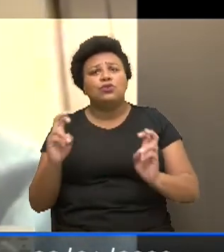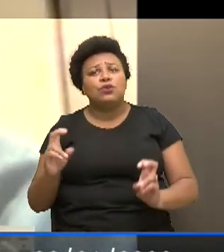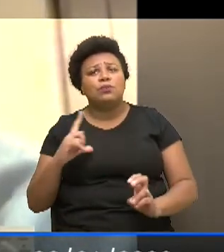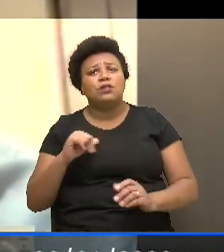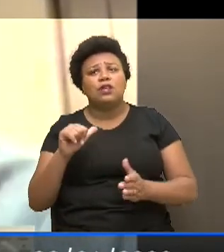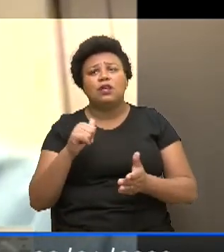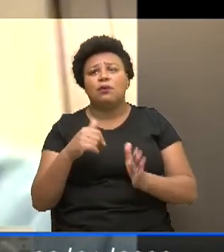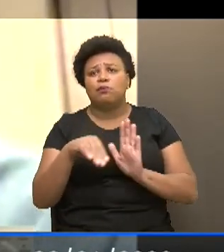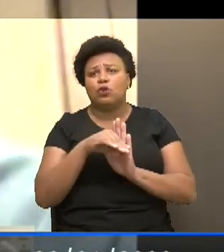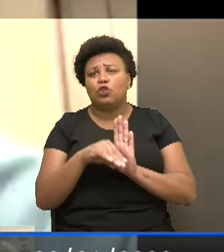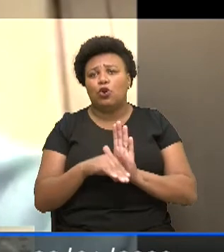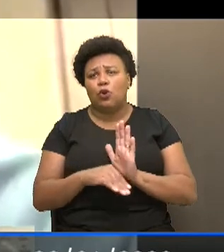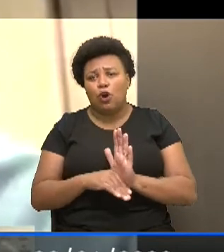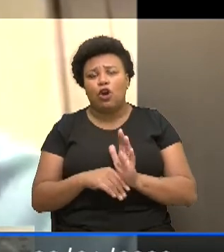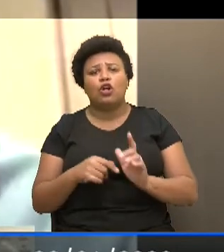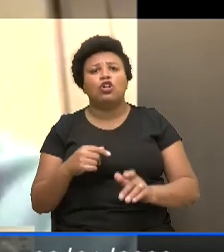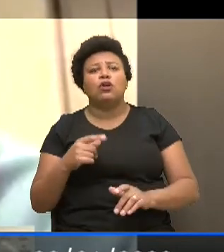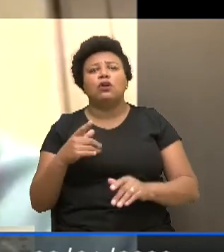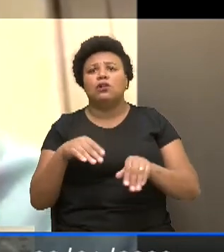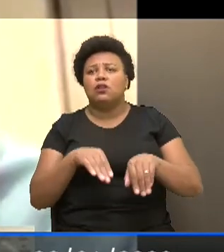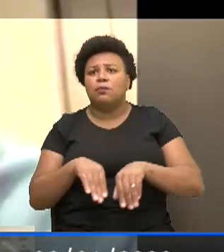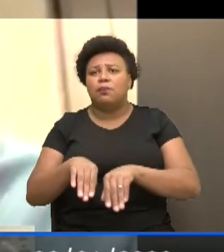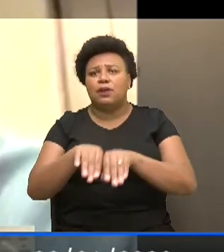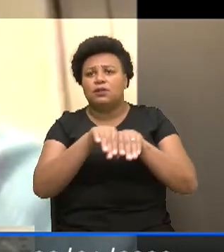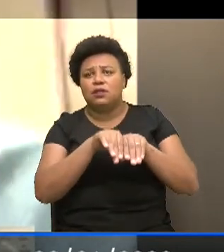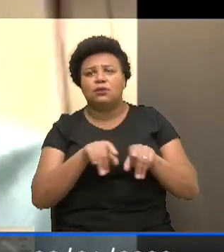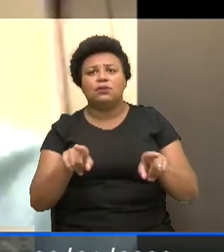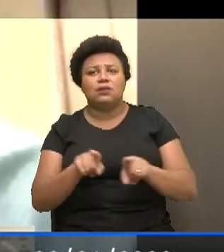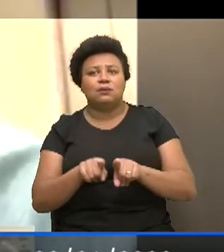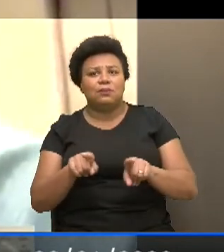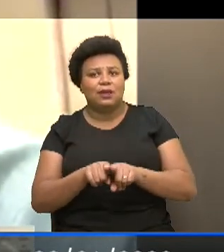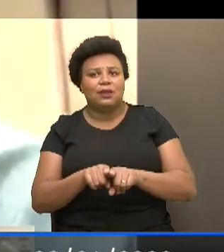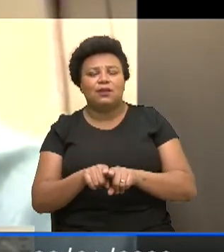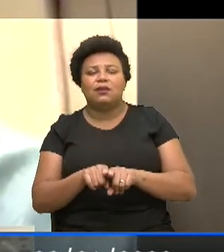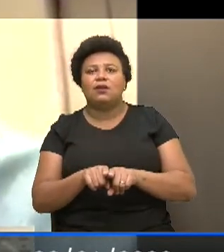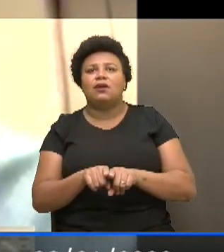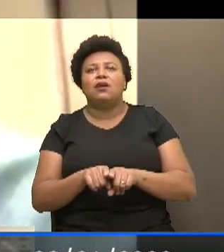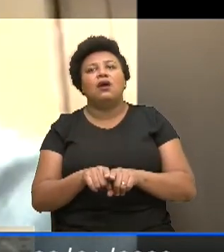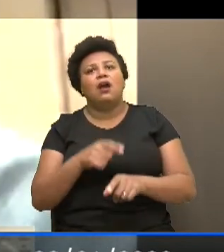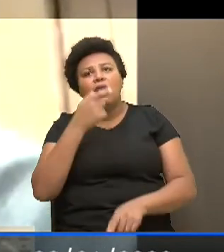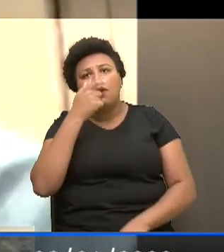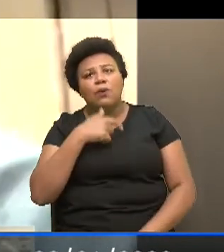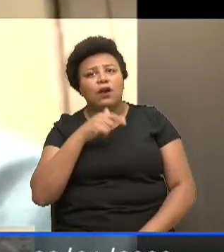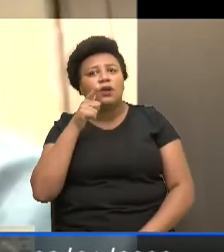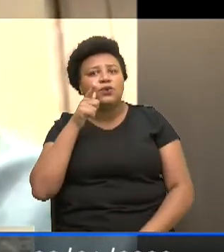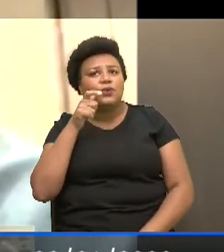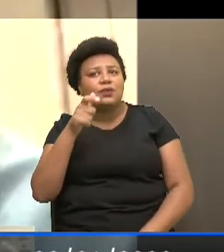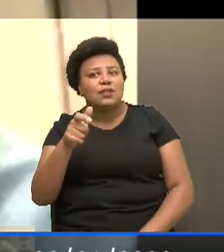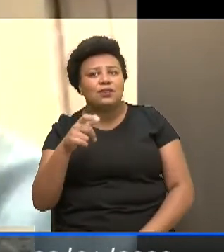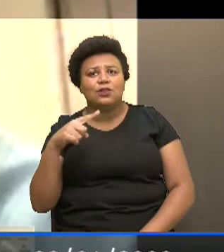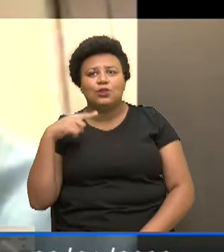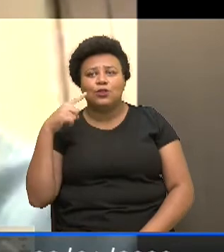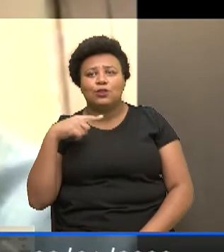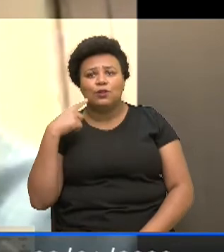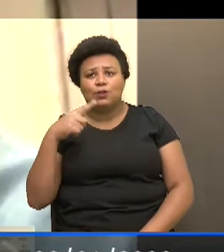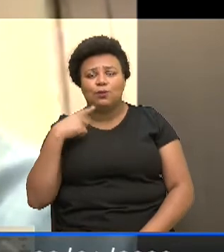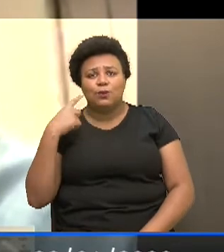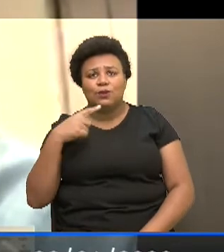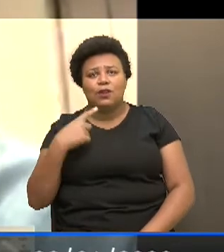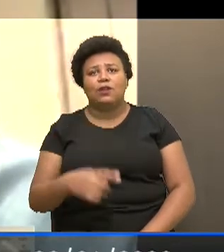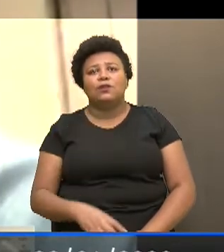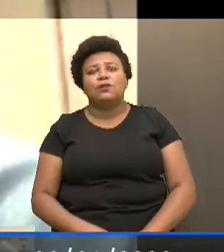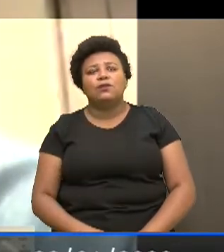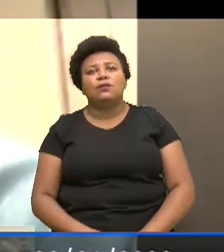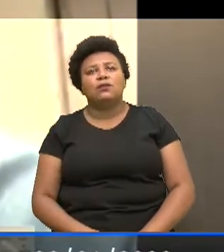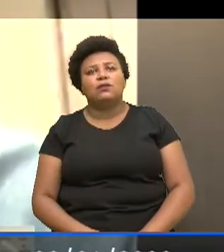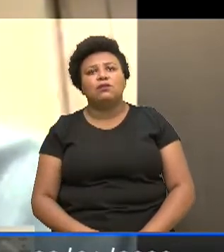protocolo definido, né, e padronização também. Eu acho interessante, deputado, que